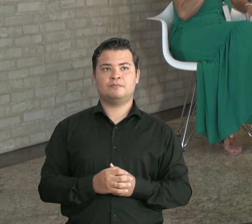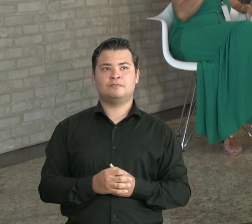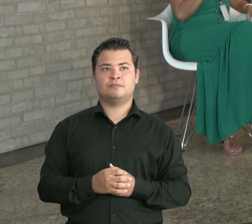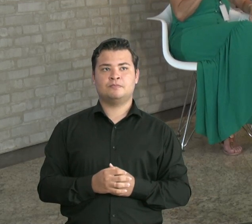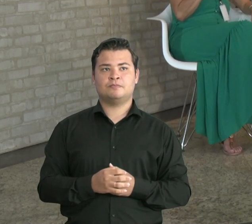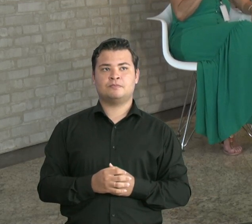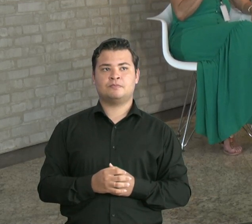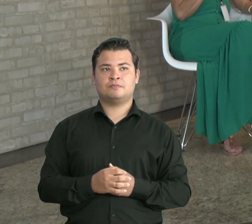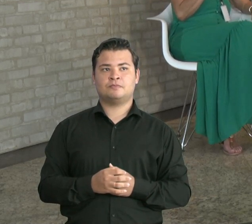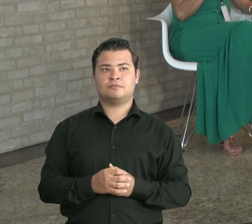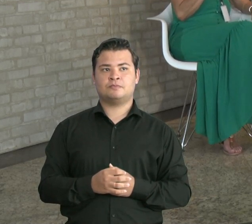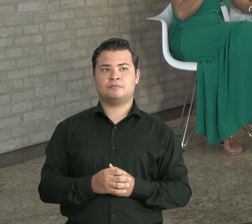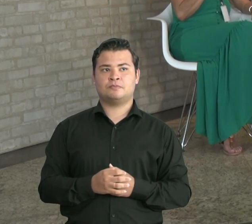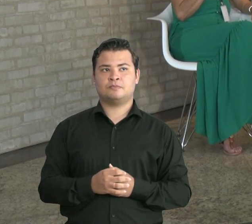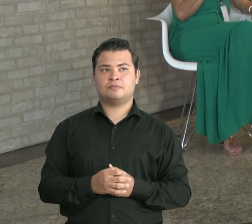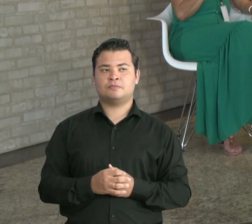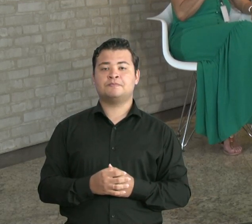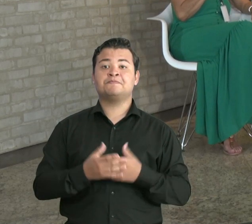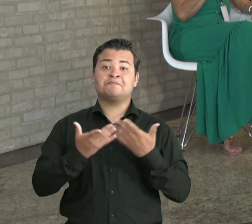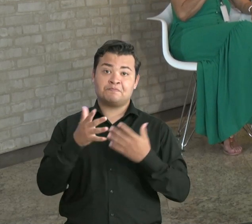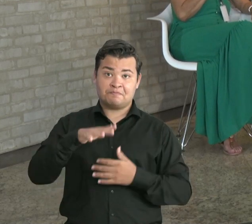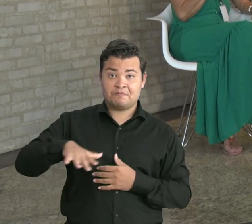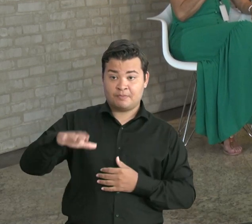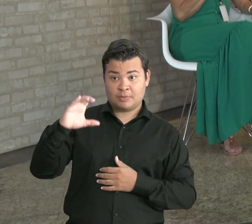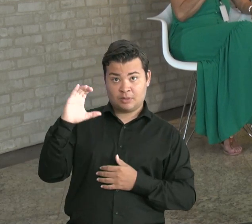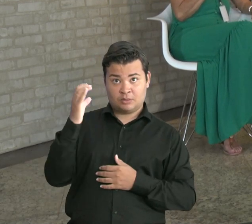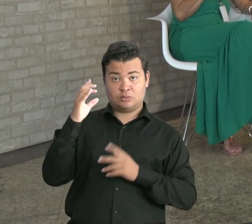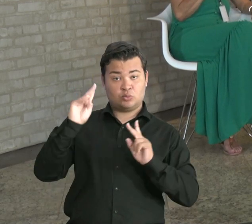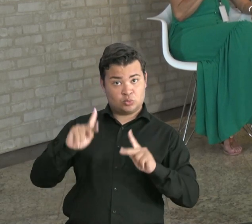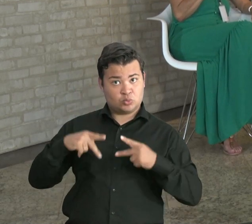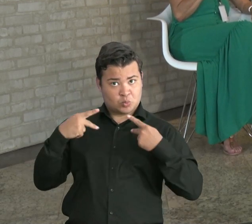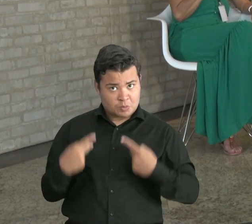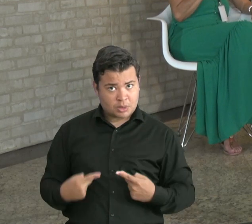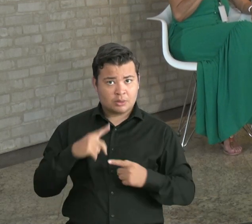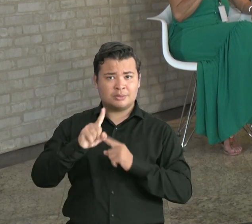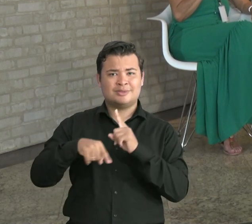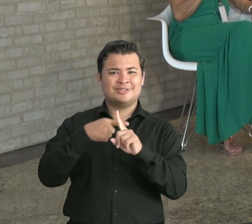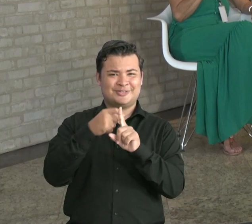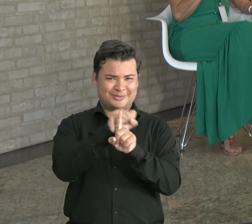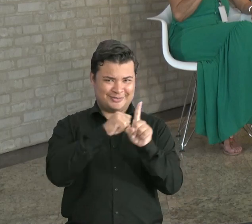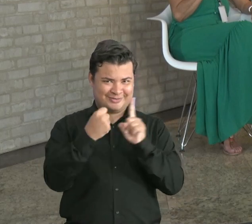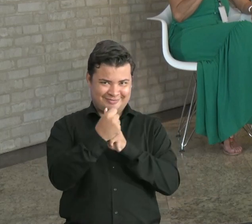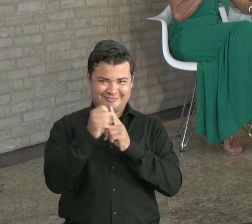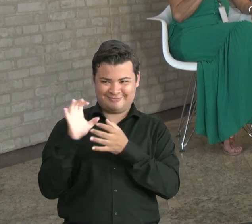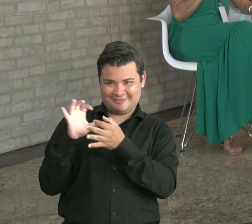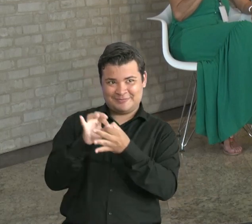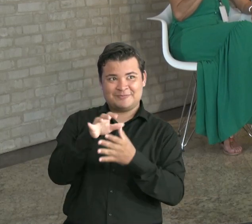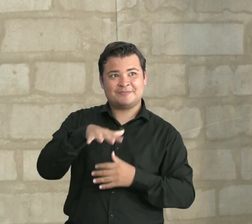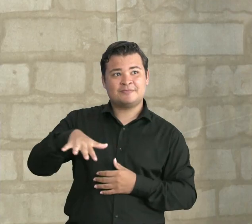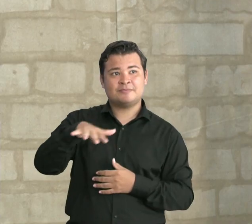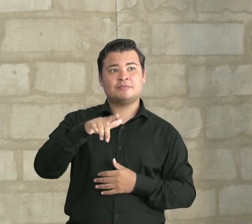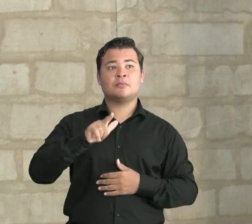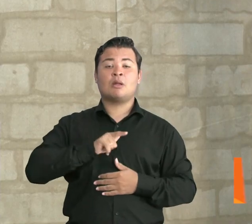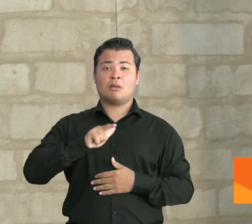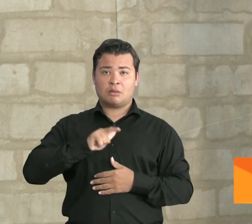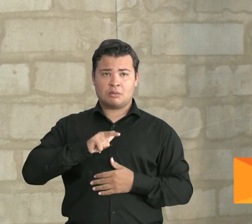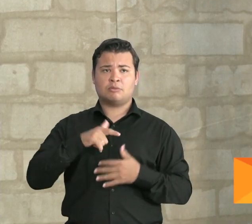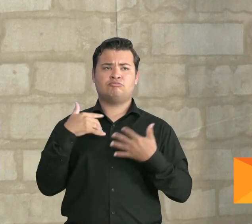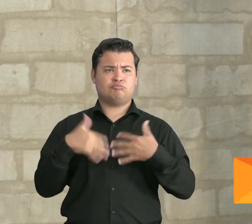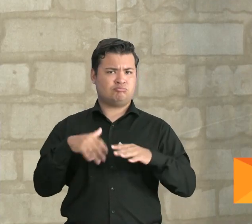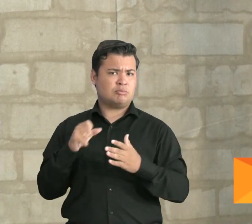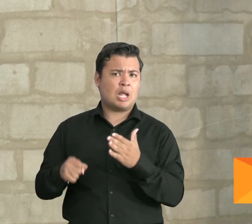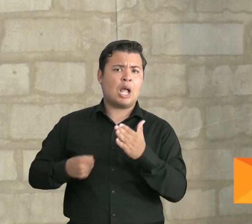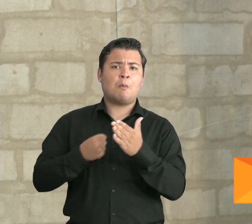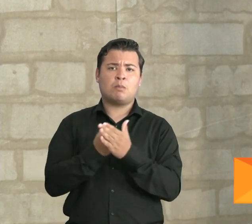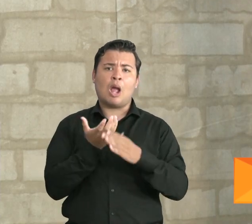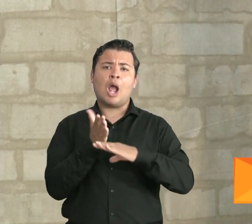Exatamente, as ciências humanas e sociais, elas têm uma contribuição enorme a dar do ponto de